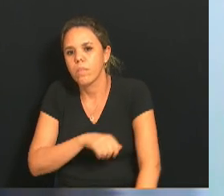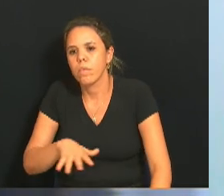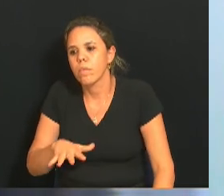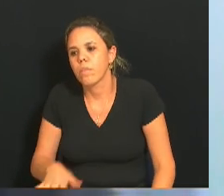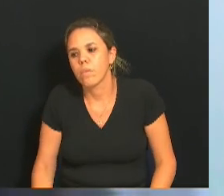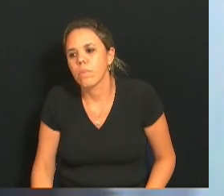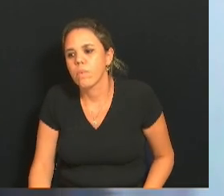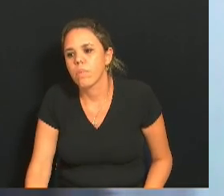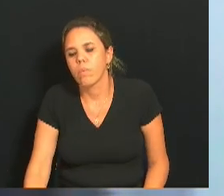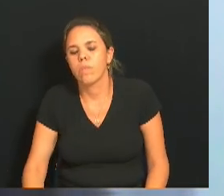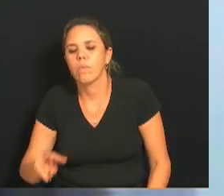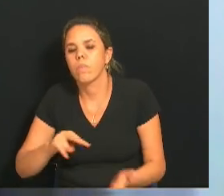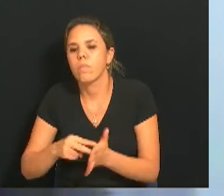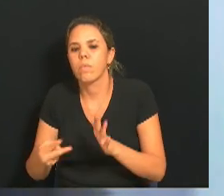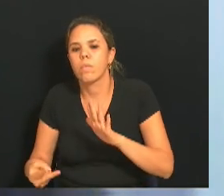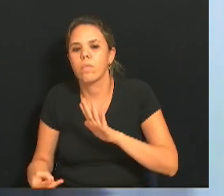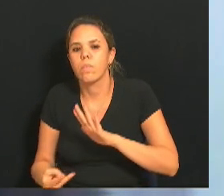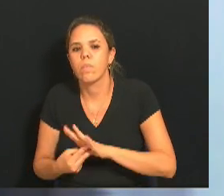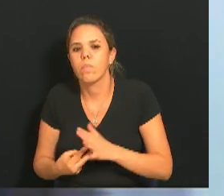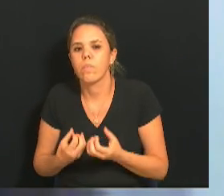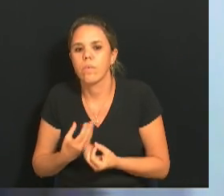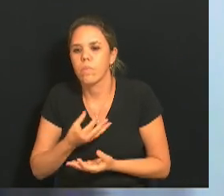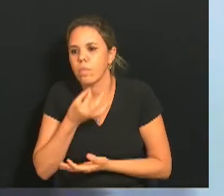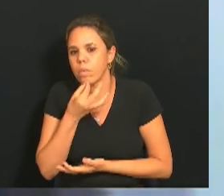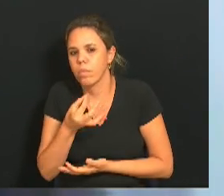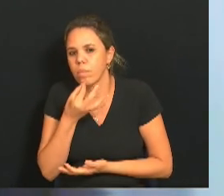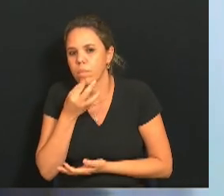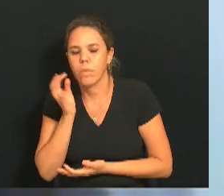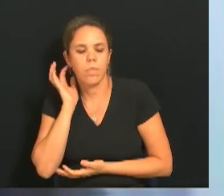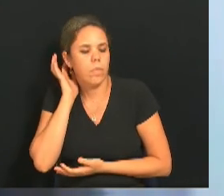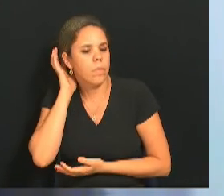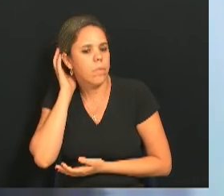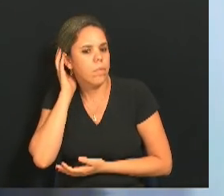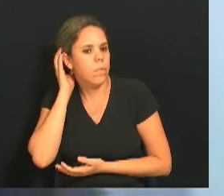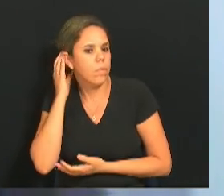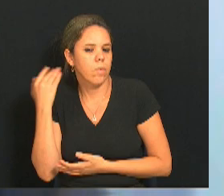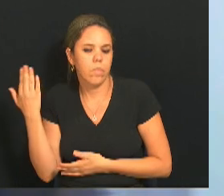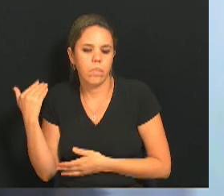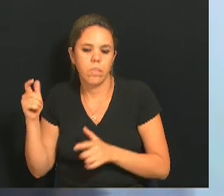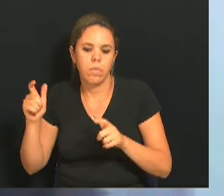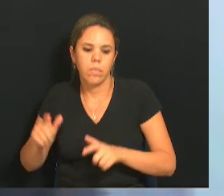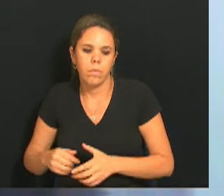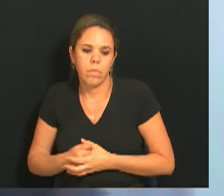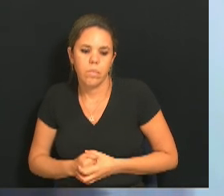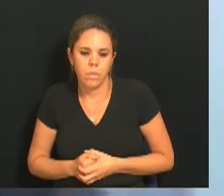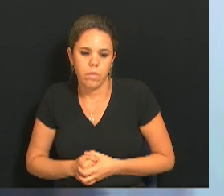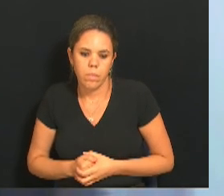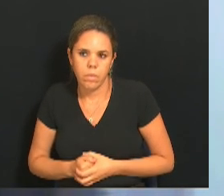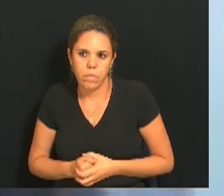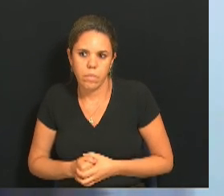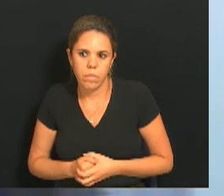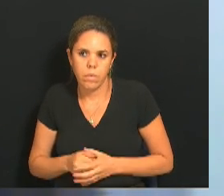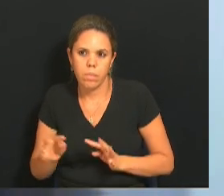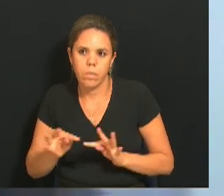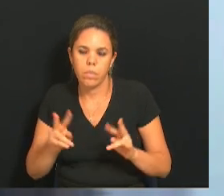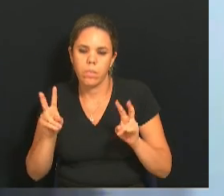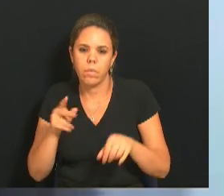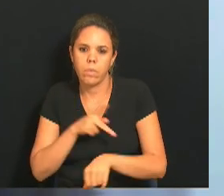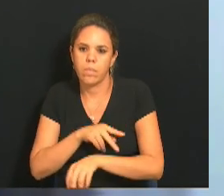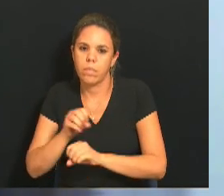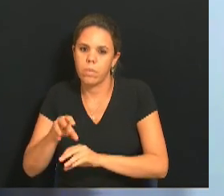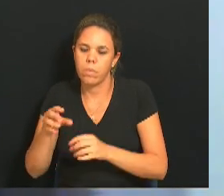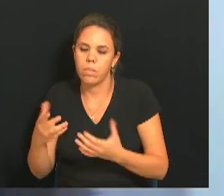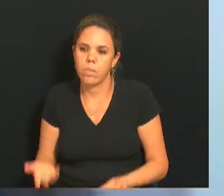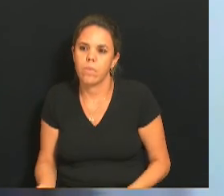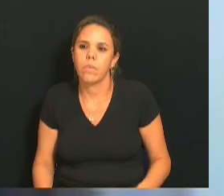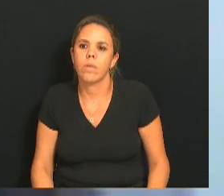que significaria a expressão da opinião dessa forma naquele ambiente. Então, deu um tratamento pedagógico para essa